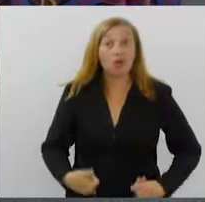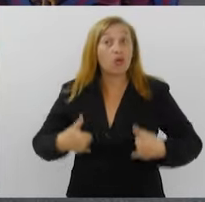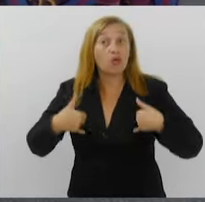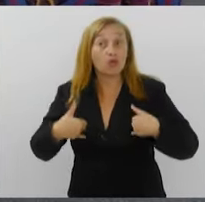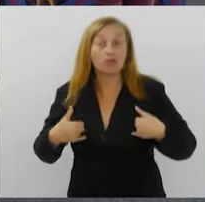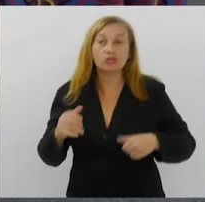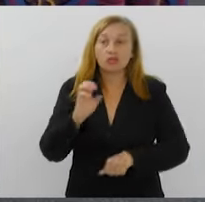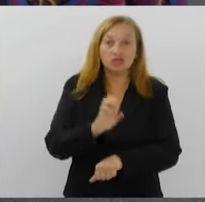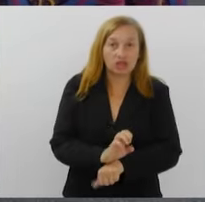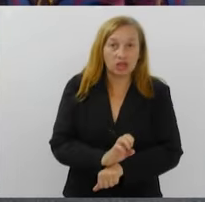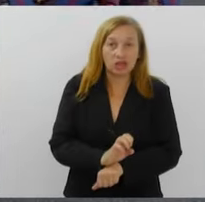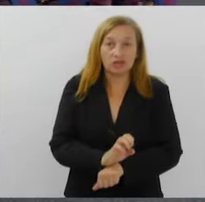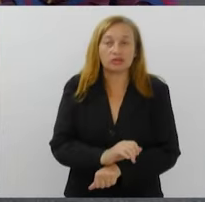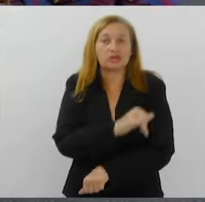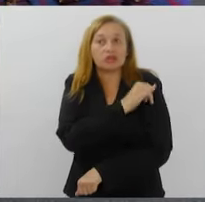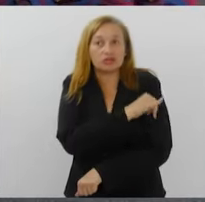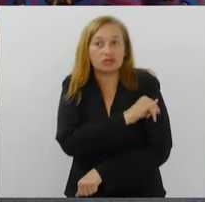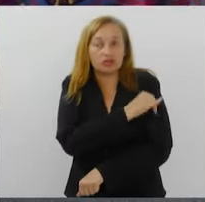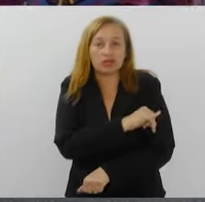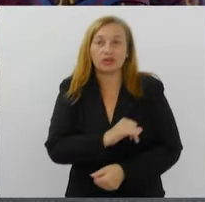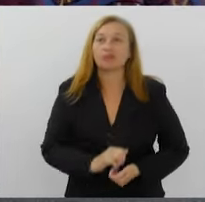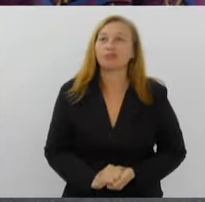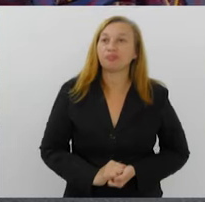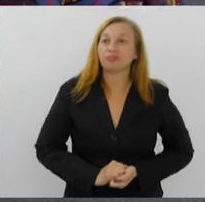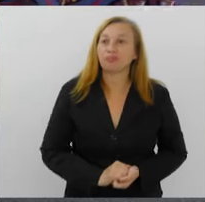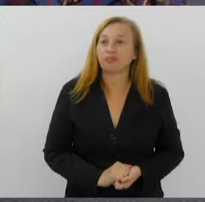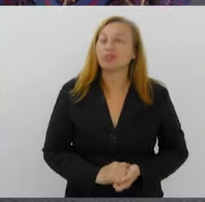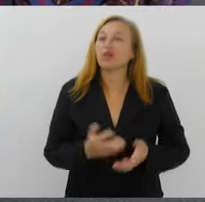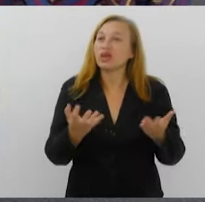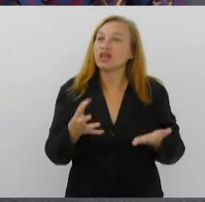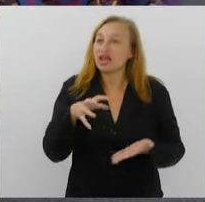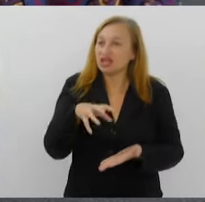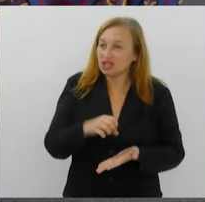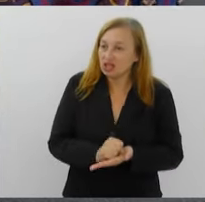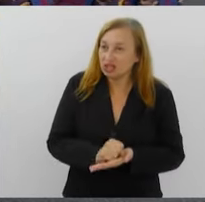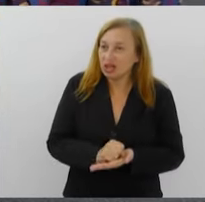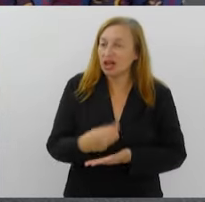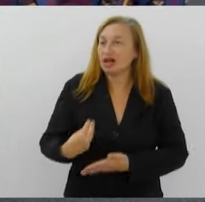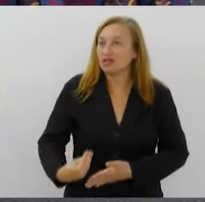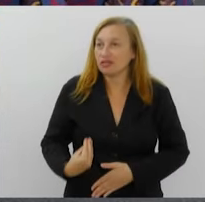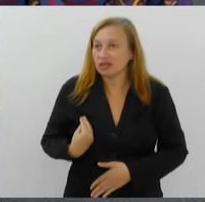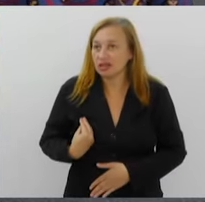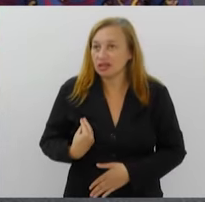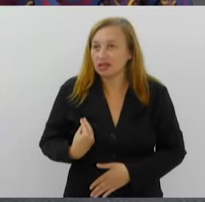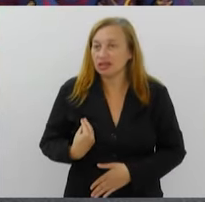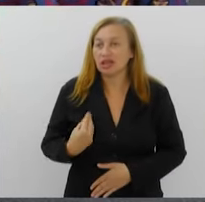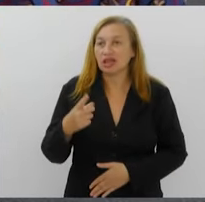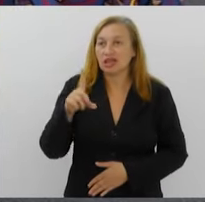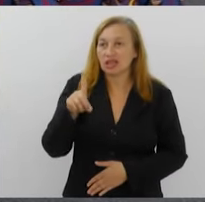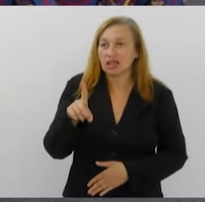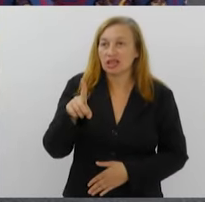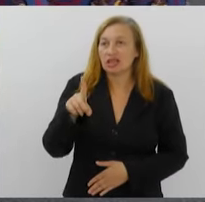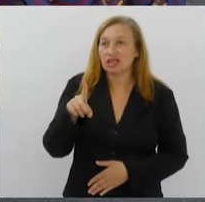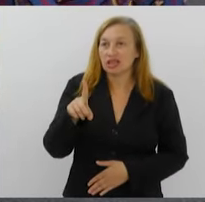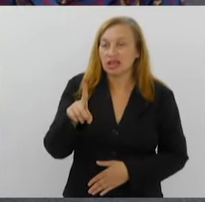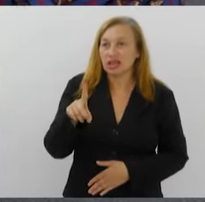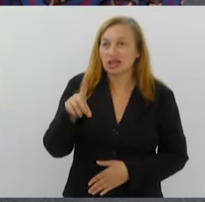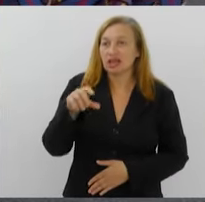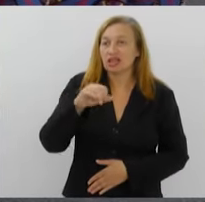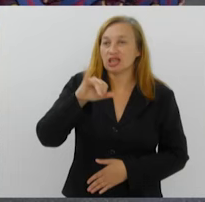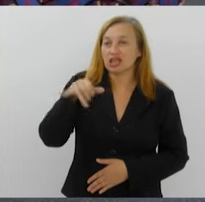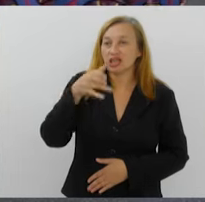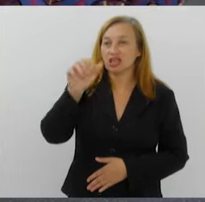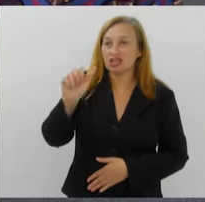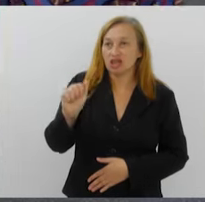para o estado do Rio de Janeiro. Eu queria aqui registrar a presença do Djalma. O